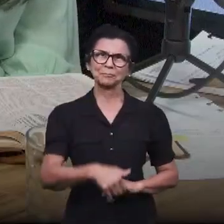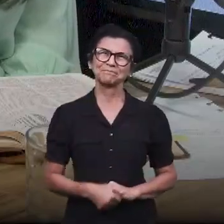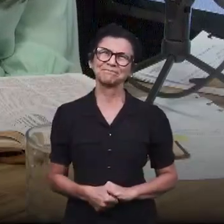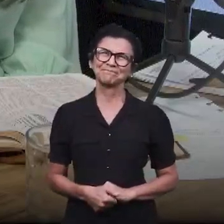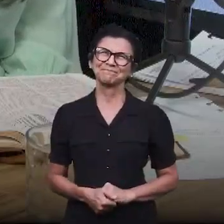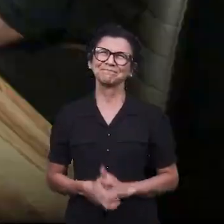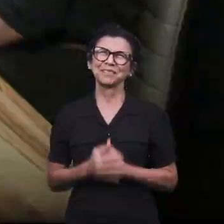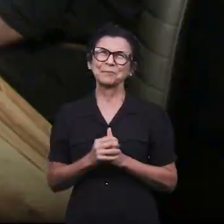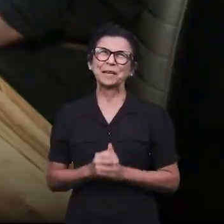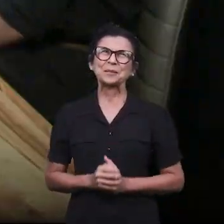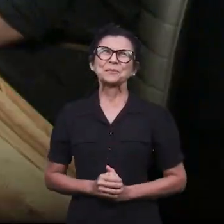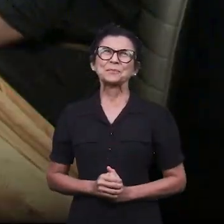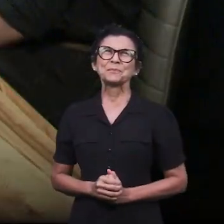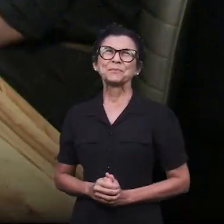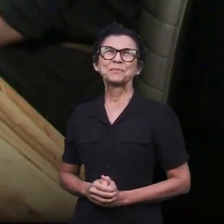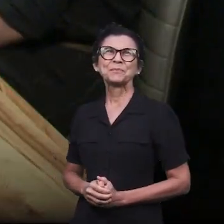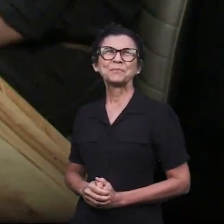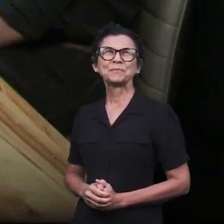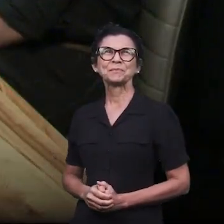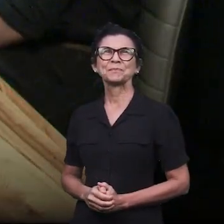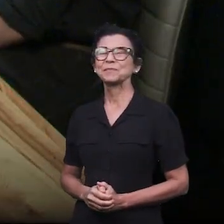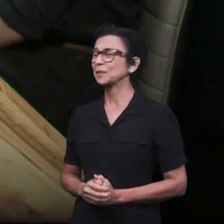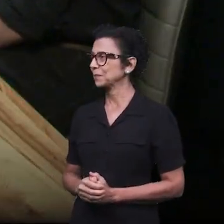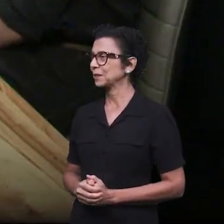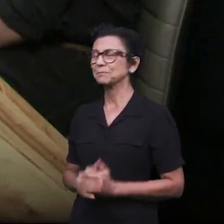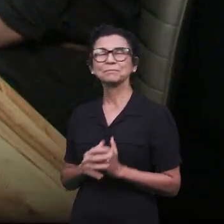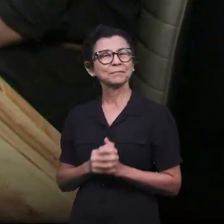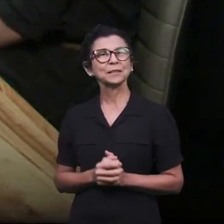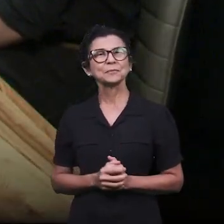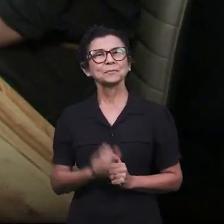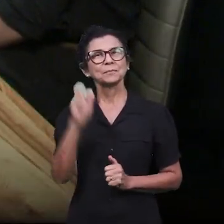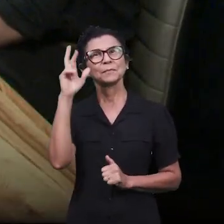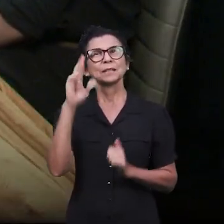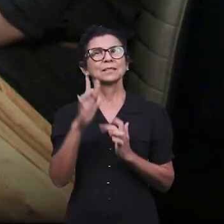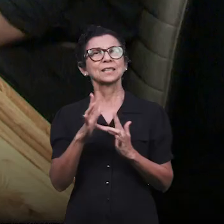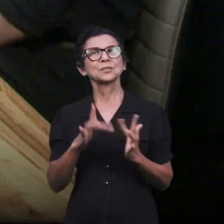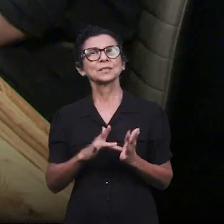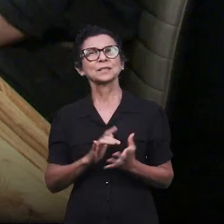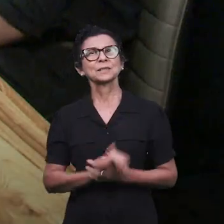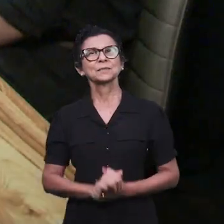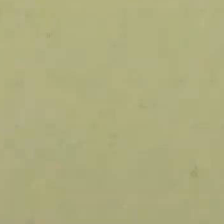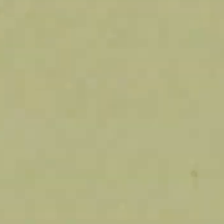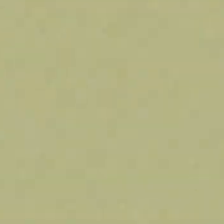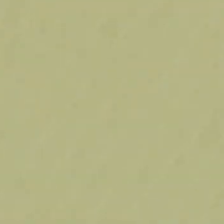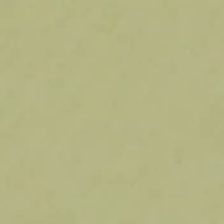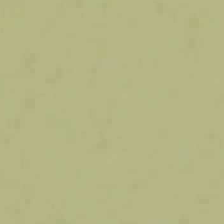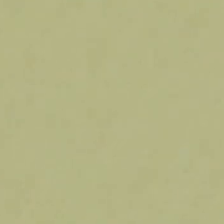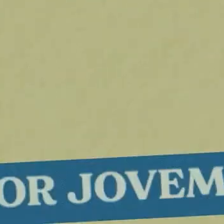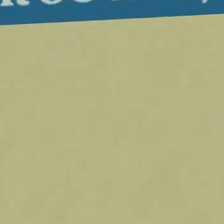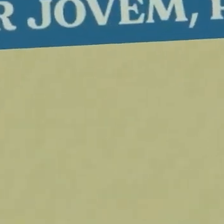Amém? Amém. Mais alguma contribuição? Amém. Paz do Senhor. Pai do Senhor. Paz do Senhor Jesus.